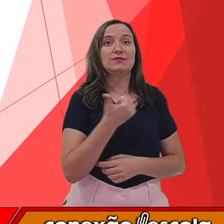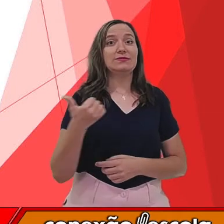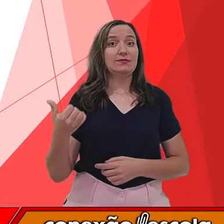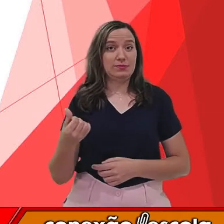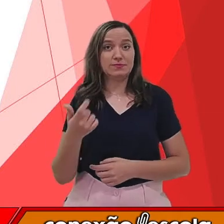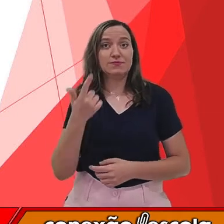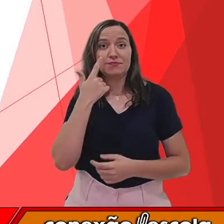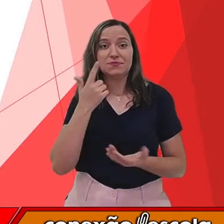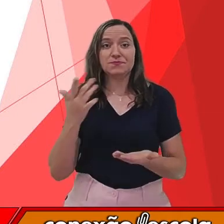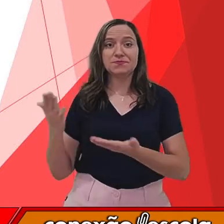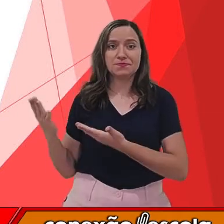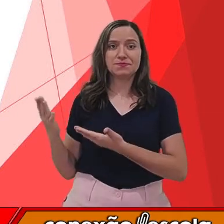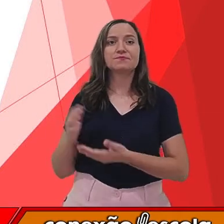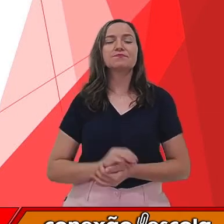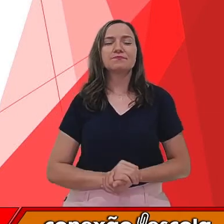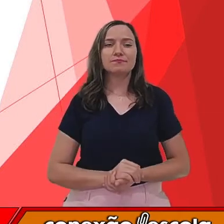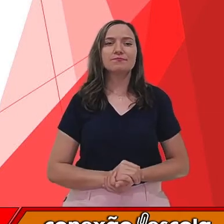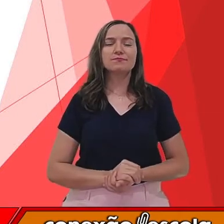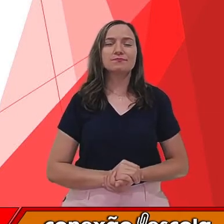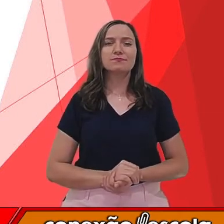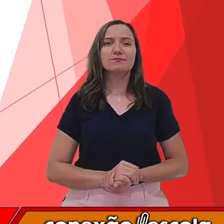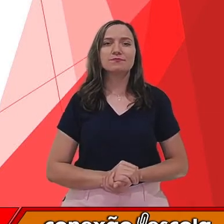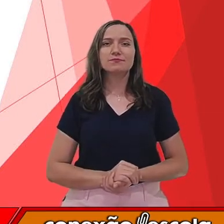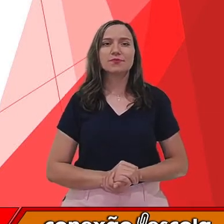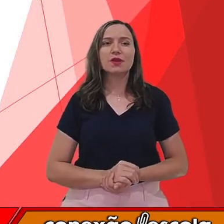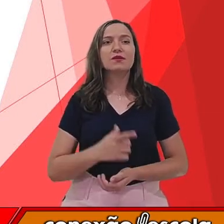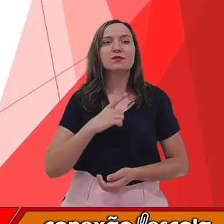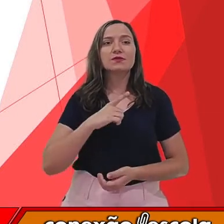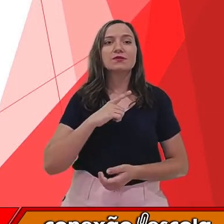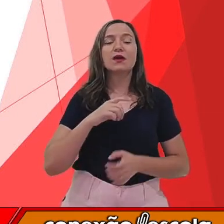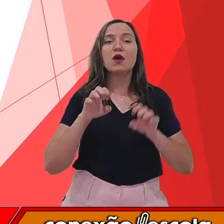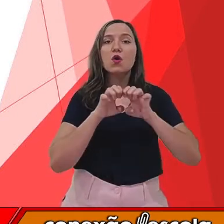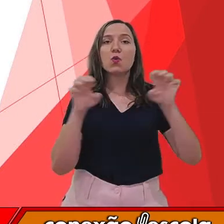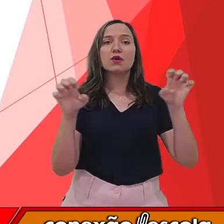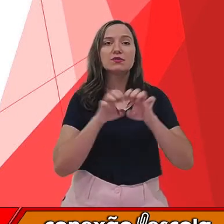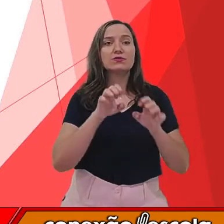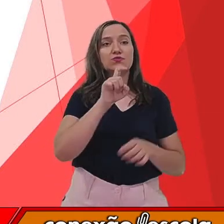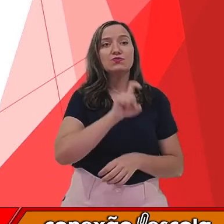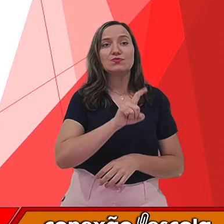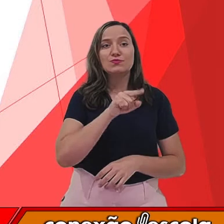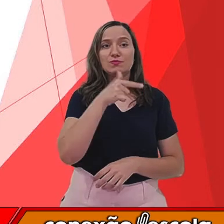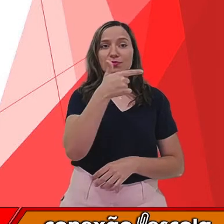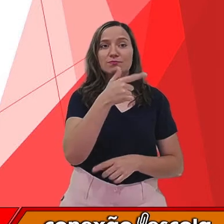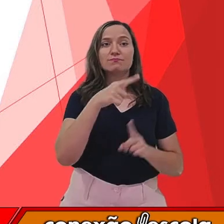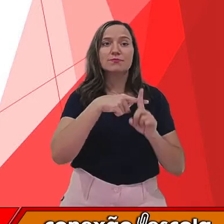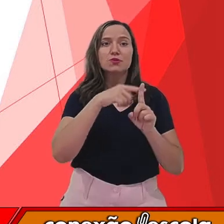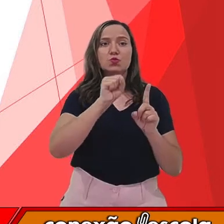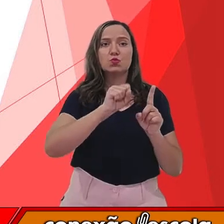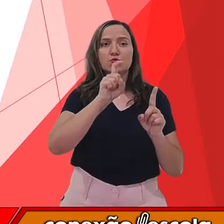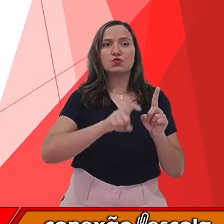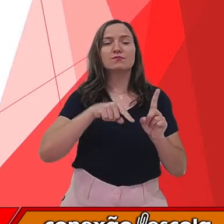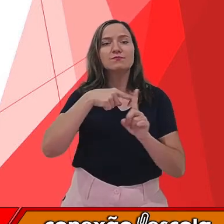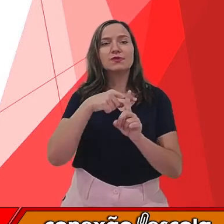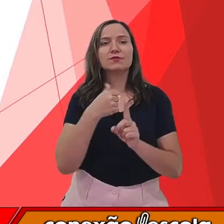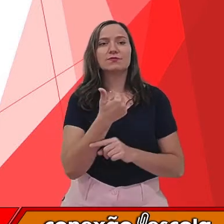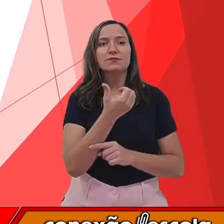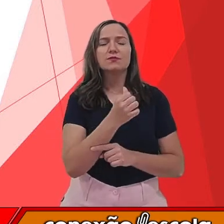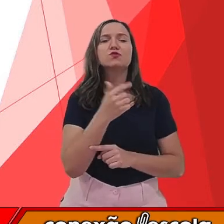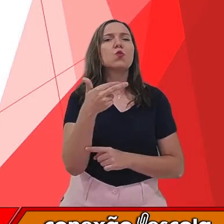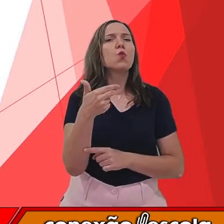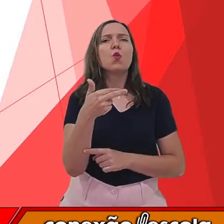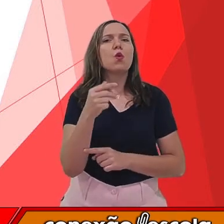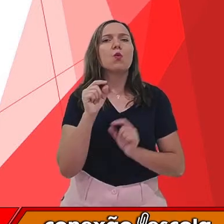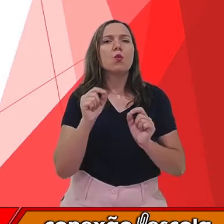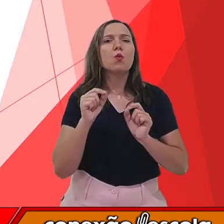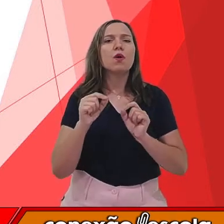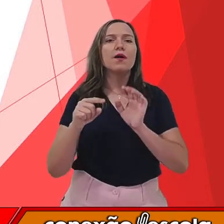16 em cada um dos lados nós vamos ter uma equação x ao quadrado + 8x + 16 =